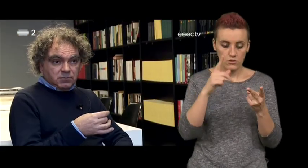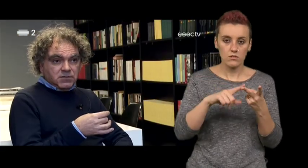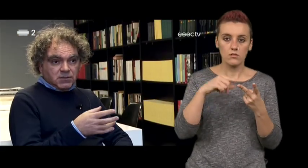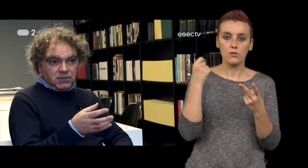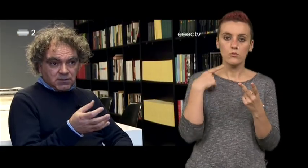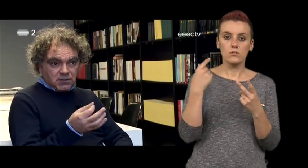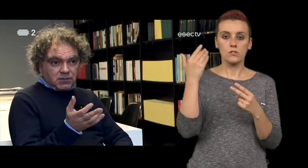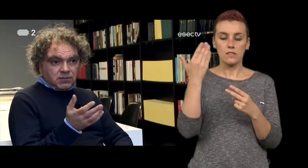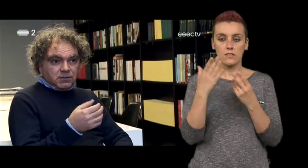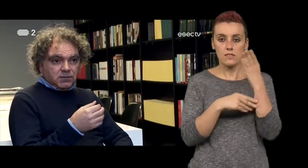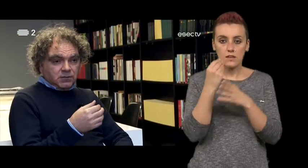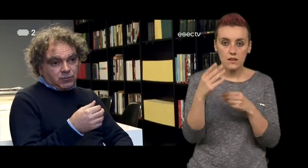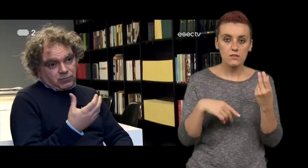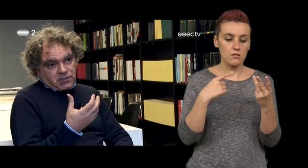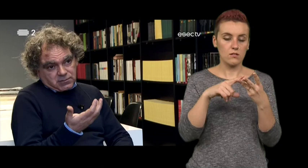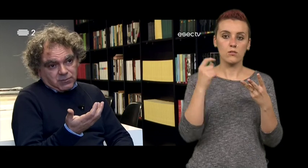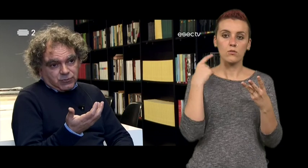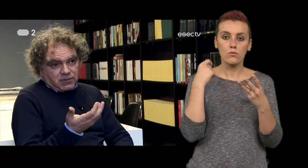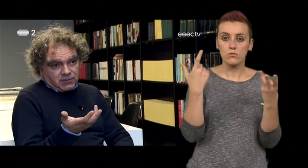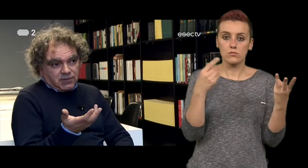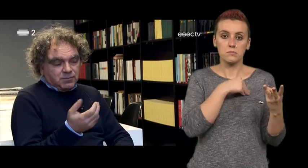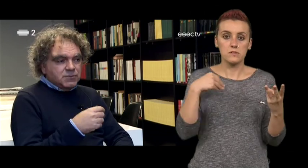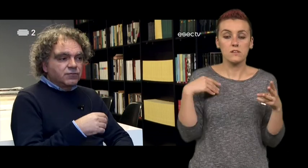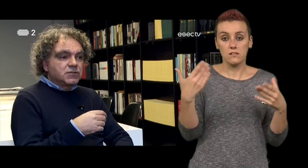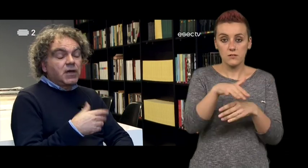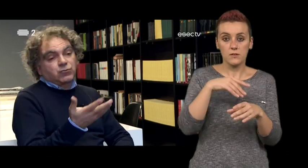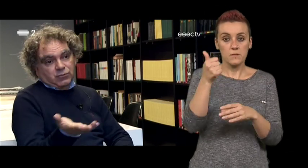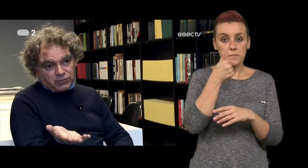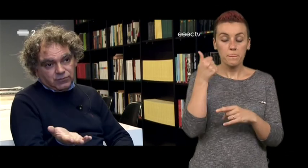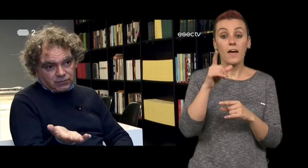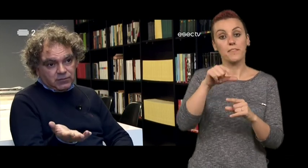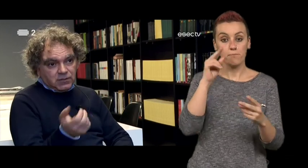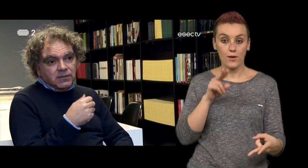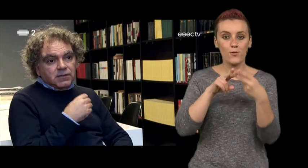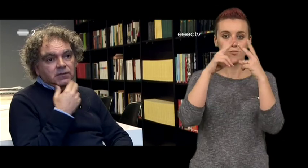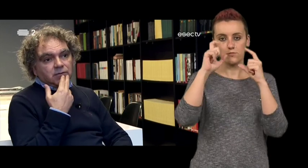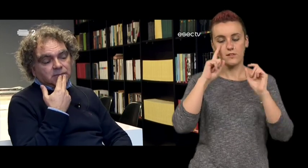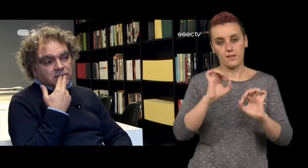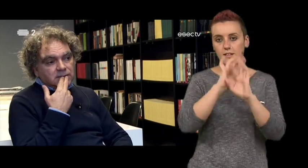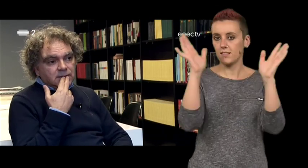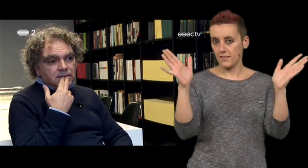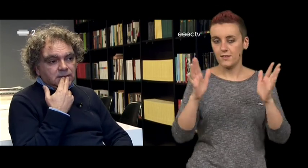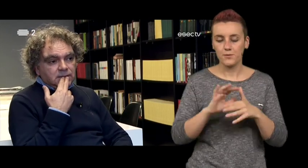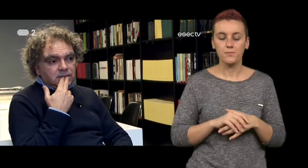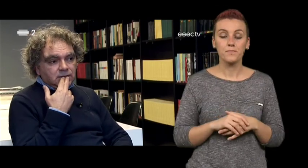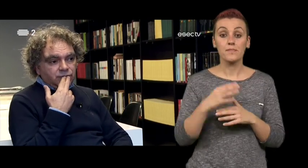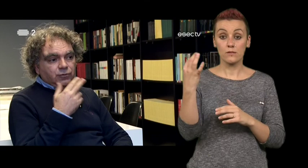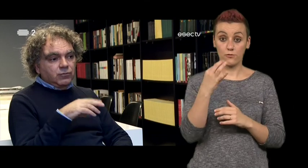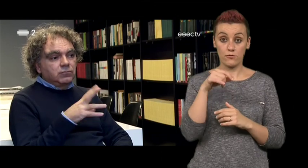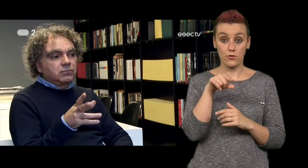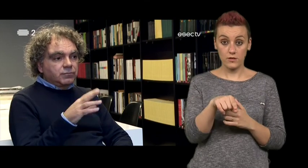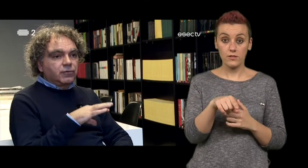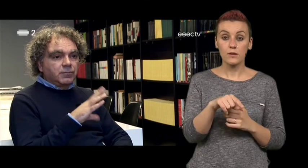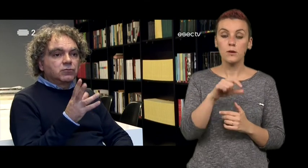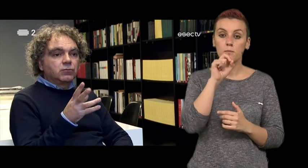de Medicina, ou, no caso, de Biologia, né? Comecei a fazer os encontros de fotografia, naturalmente, e que